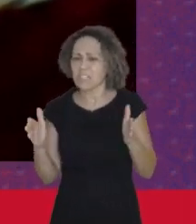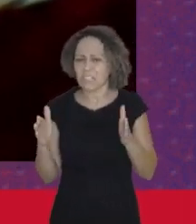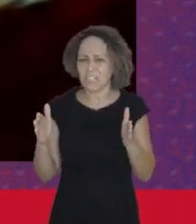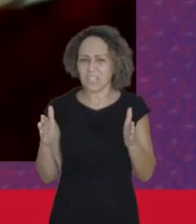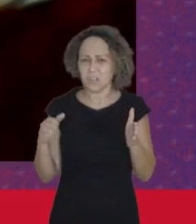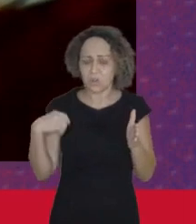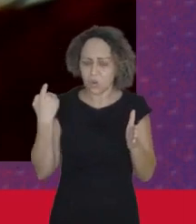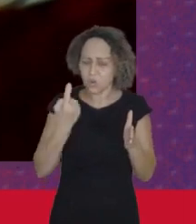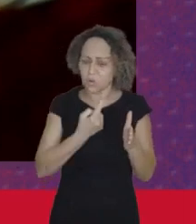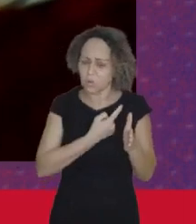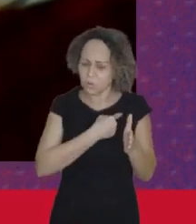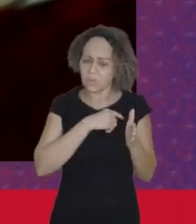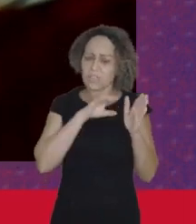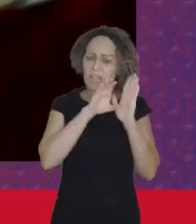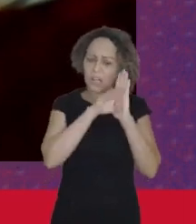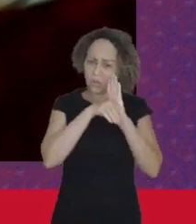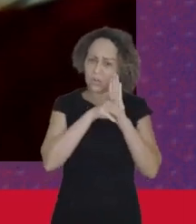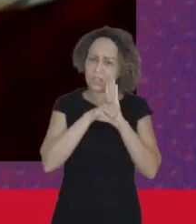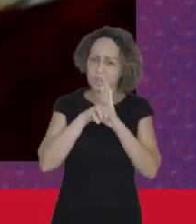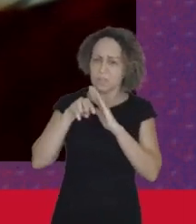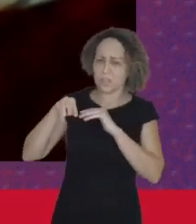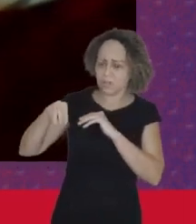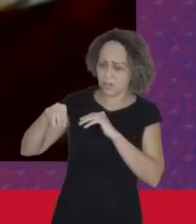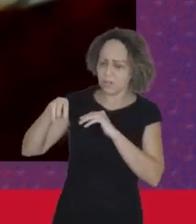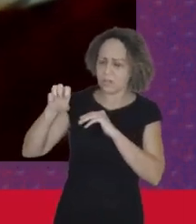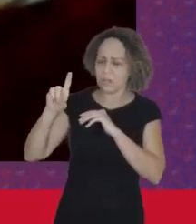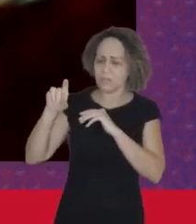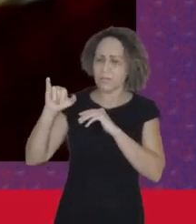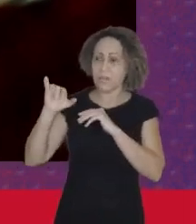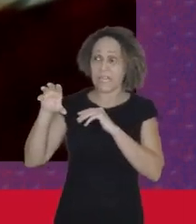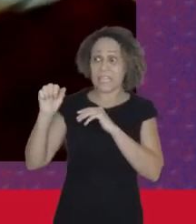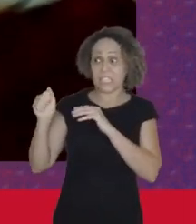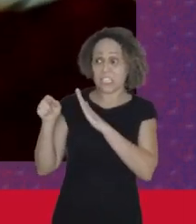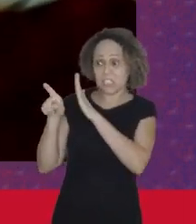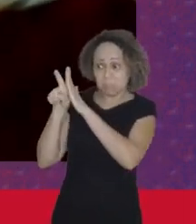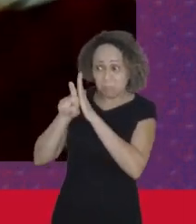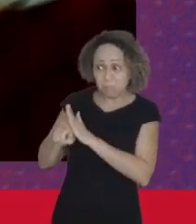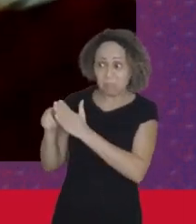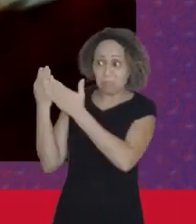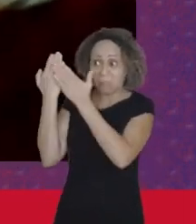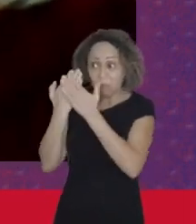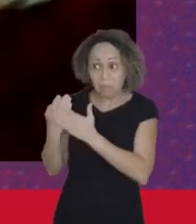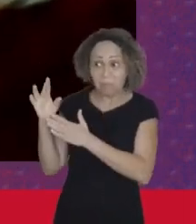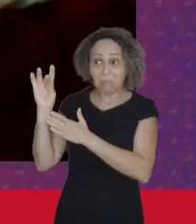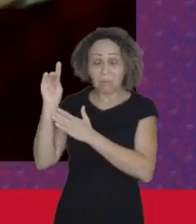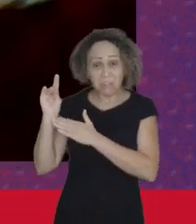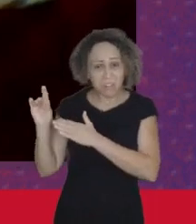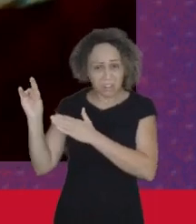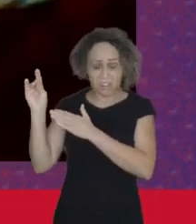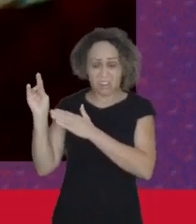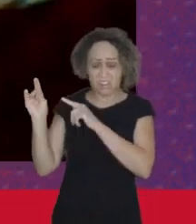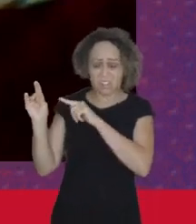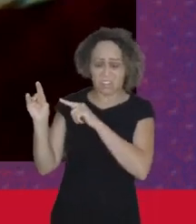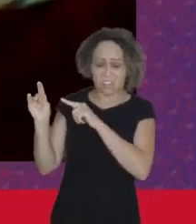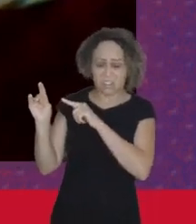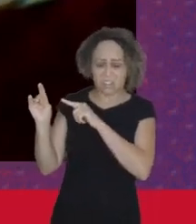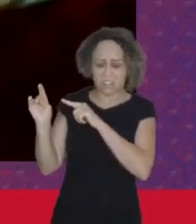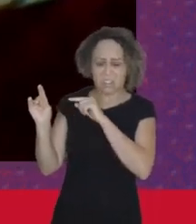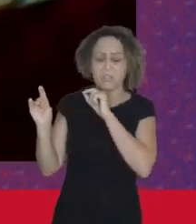dá a concepção médica, a gente tem a concepção educacional. Na concepção